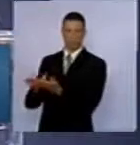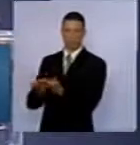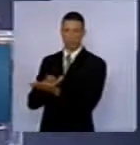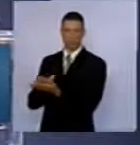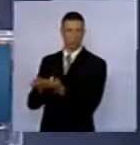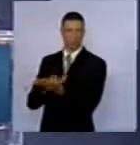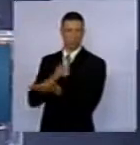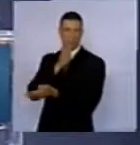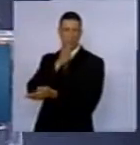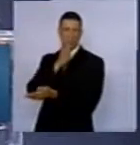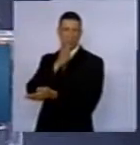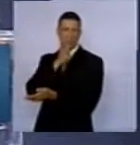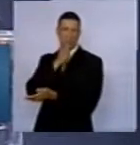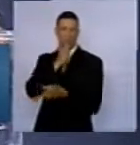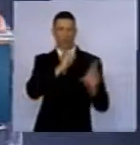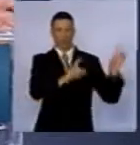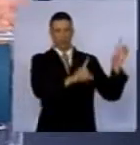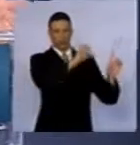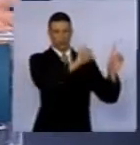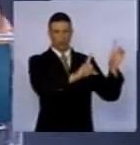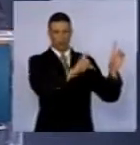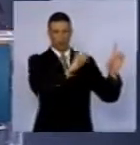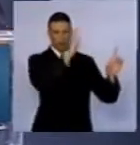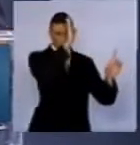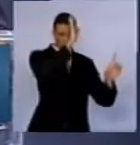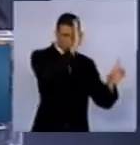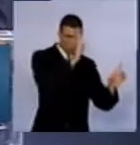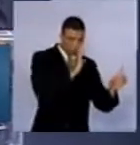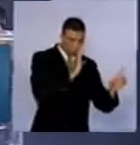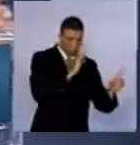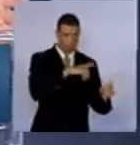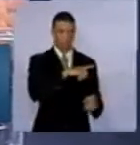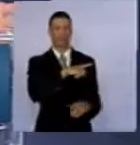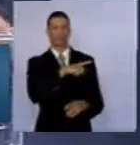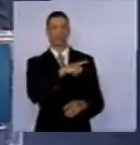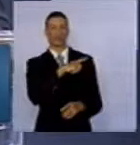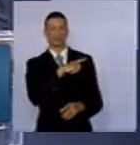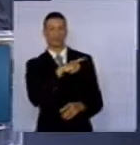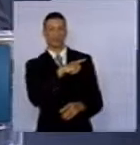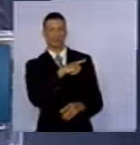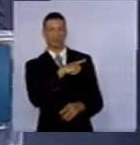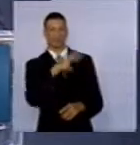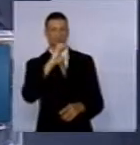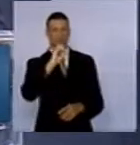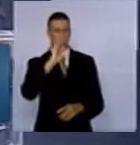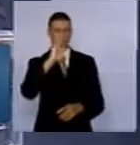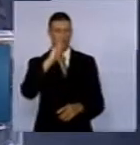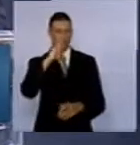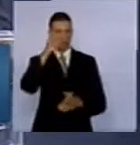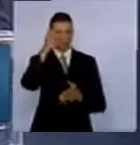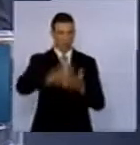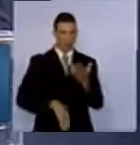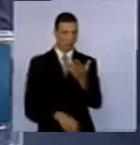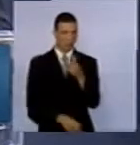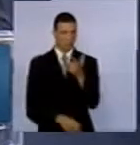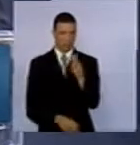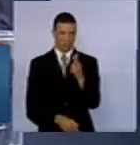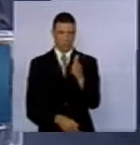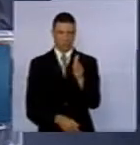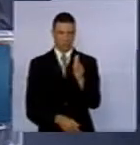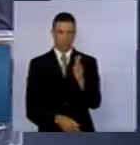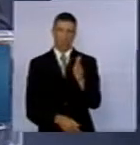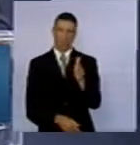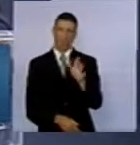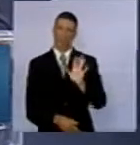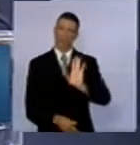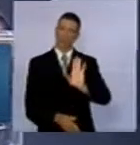dizer, na TV fechada, na TV aberta, ela existe, não existe cota de tela, mas eu acho que há uma tendência de fato